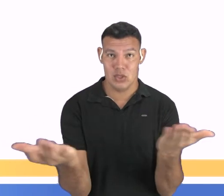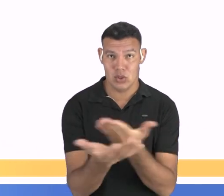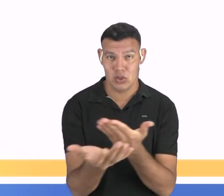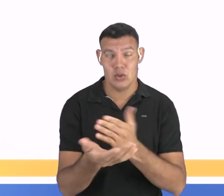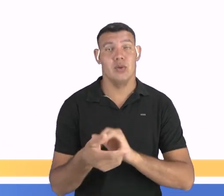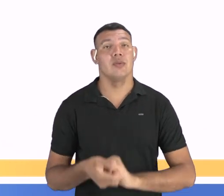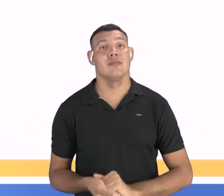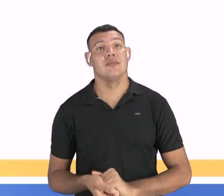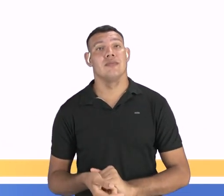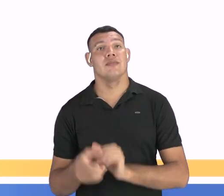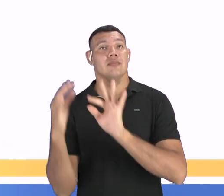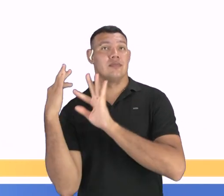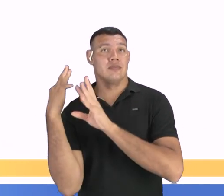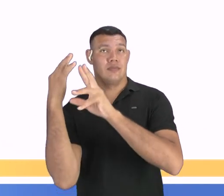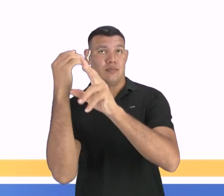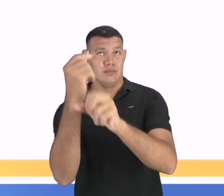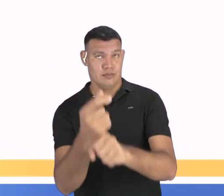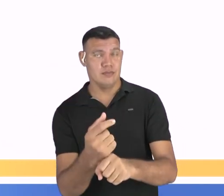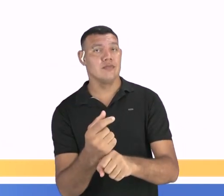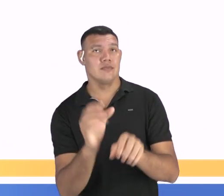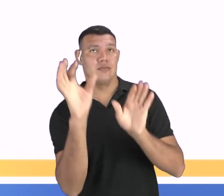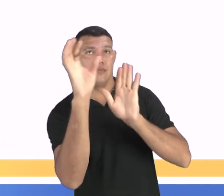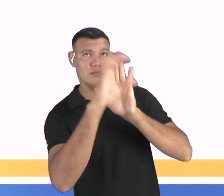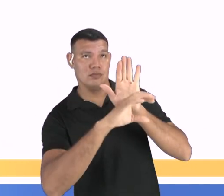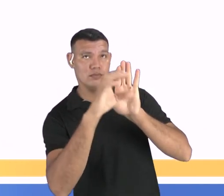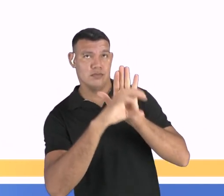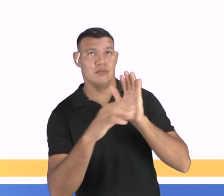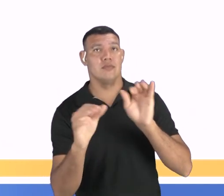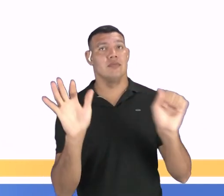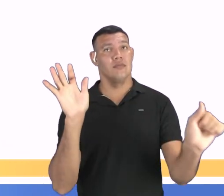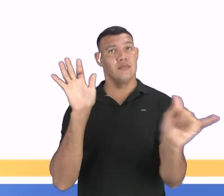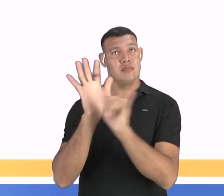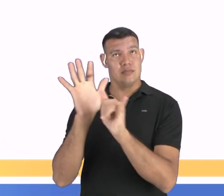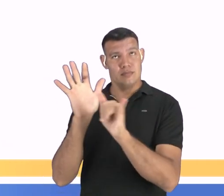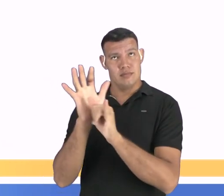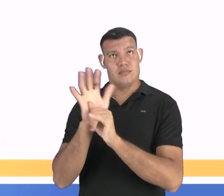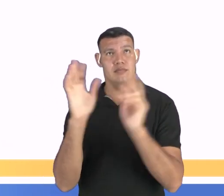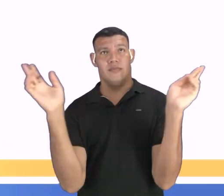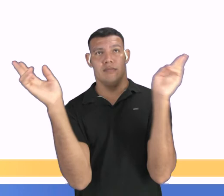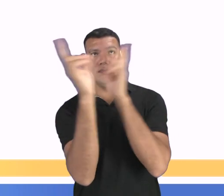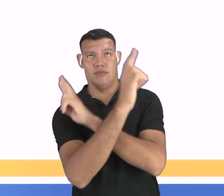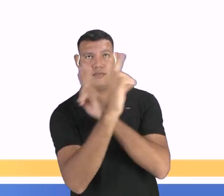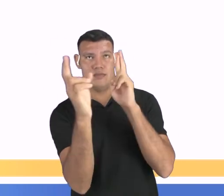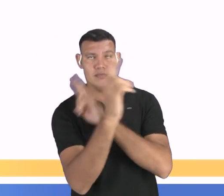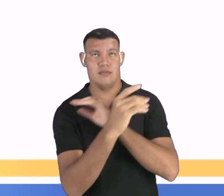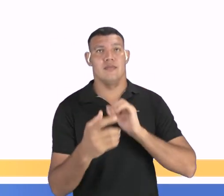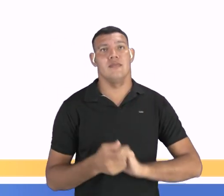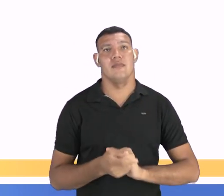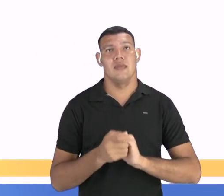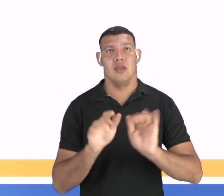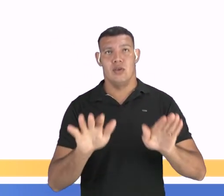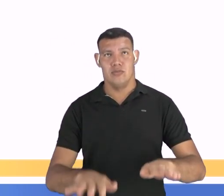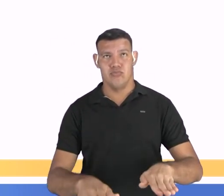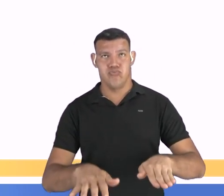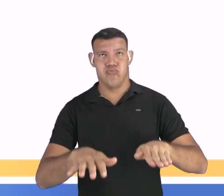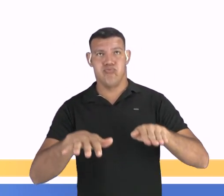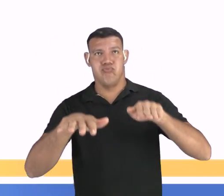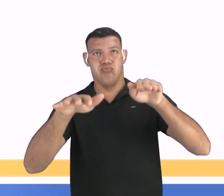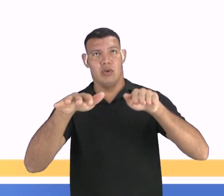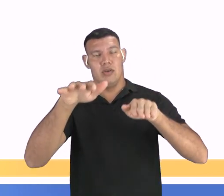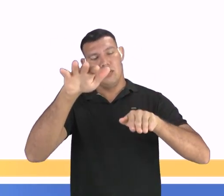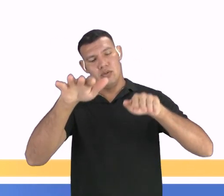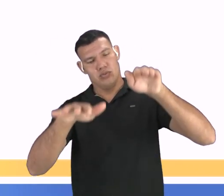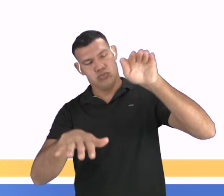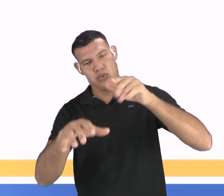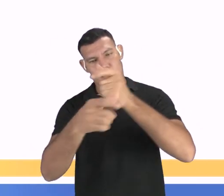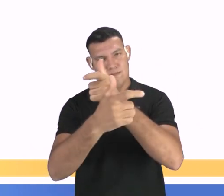né? Na aula de hoje, nós retomamos o conteúdo de identificação de relações de proporcionalidade